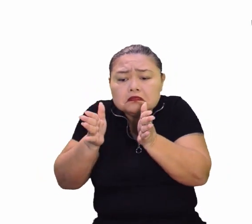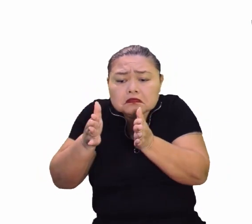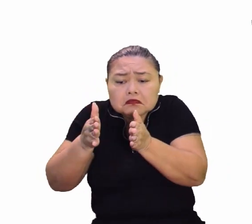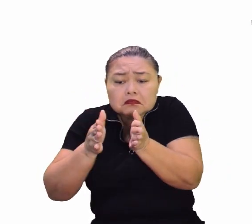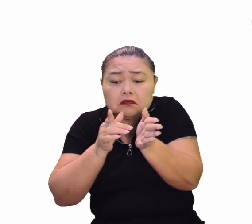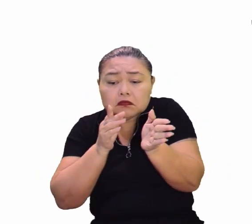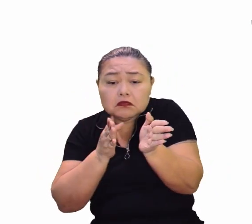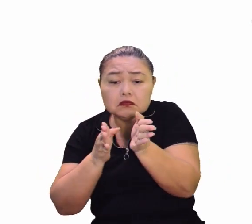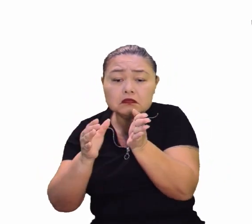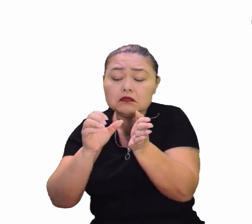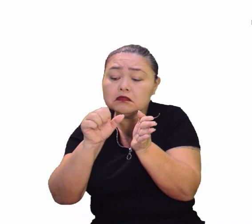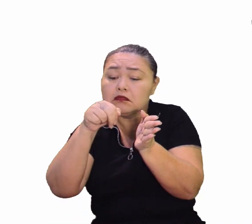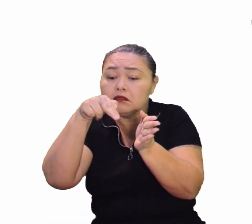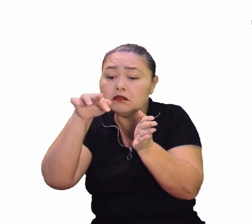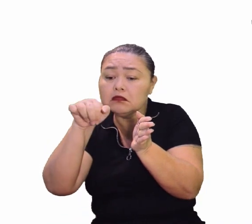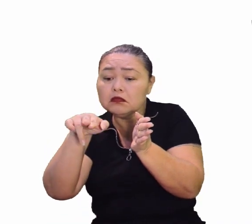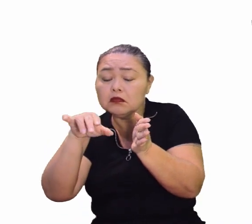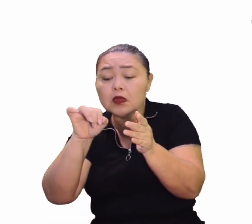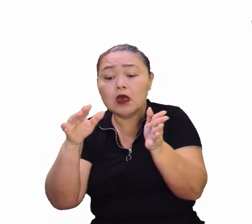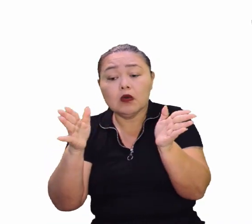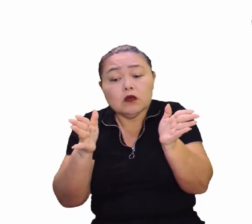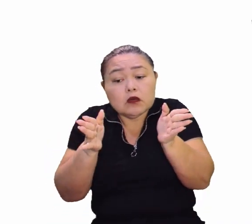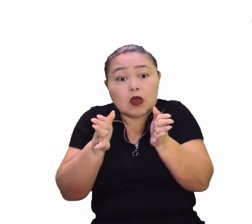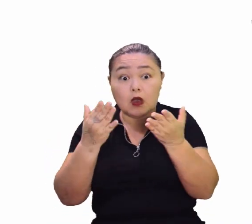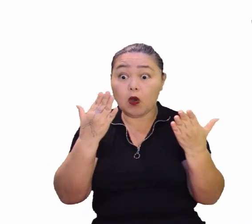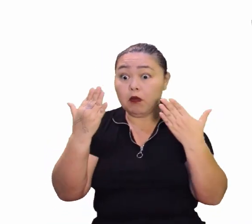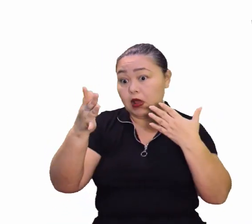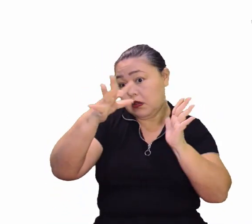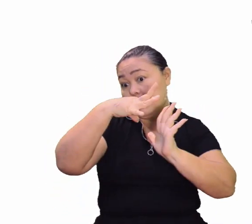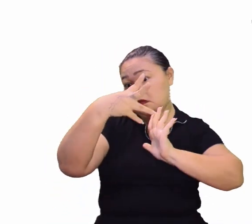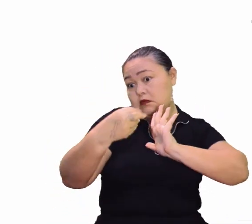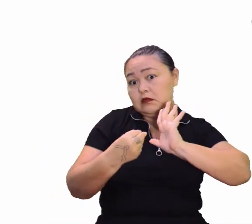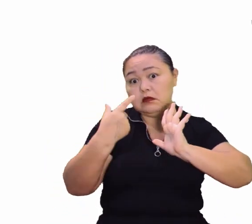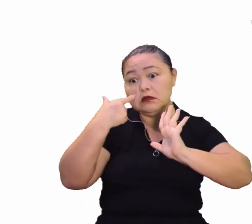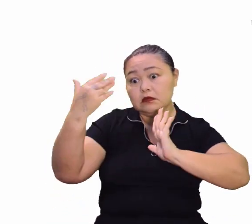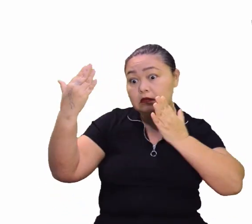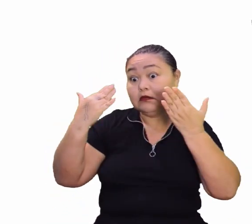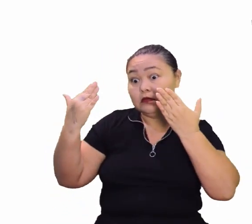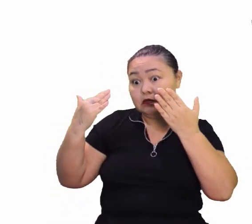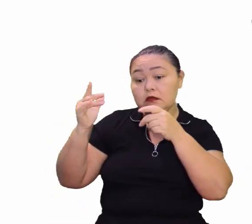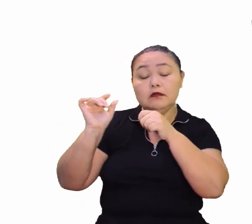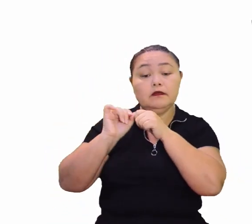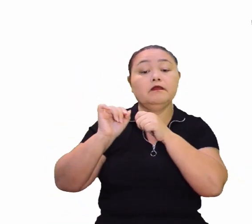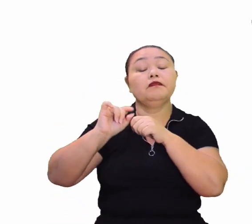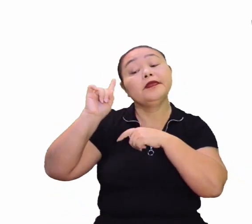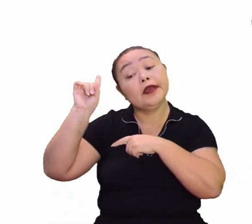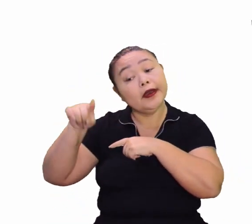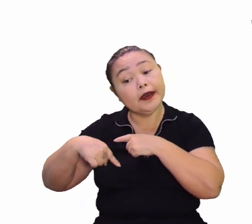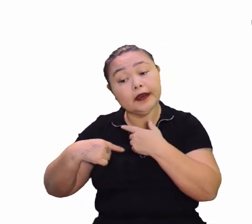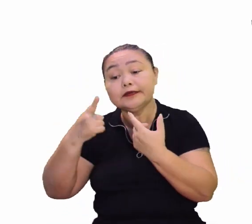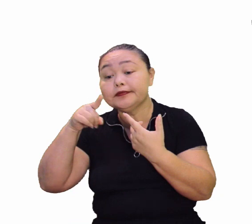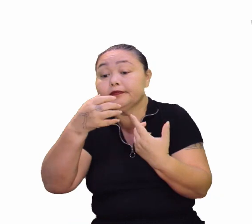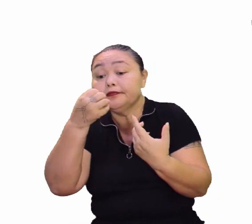do São Francisco, que é menor, né, se comparado com a da Amazônia, só que é a salvação dessa região aí